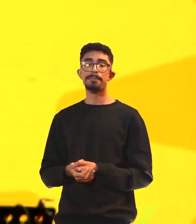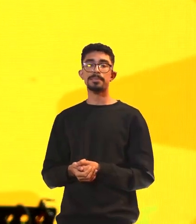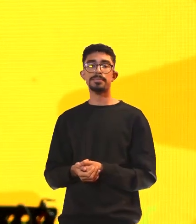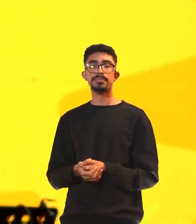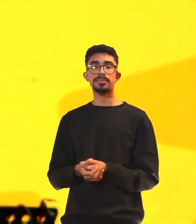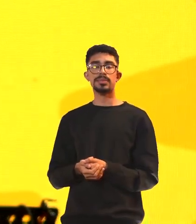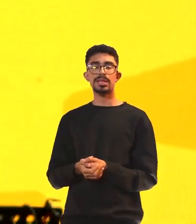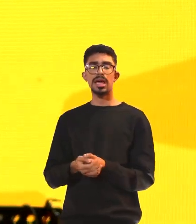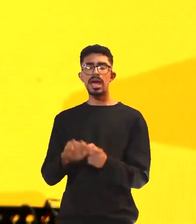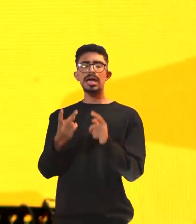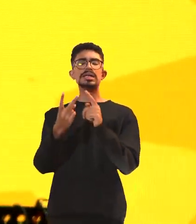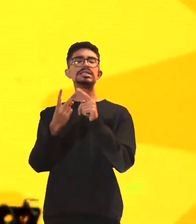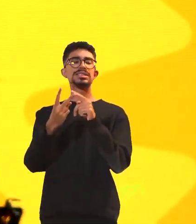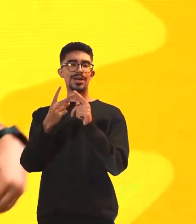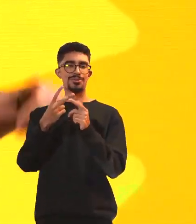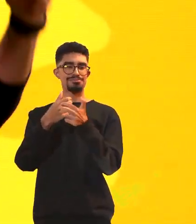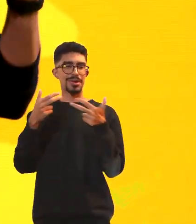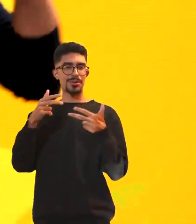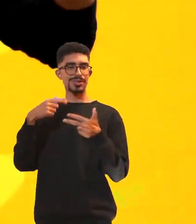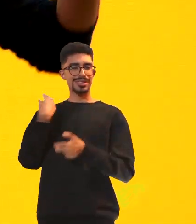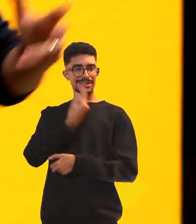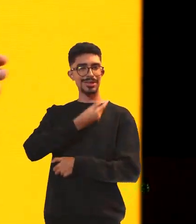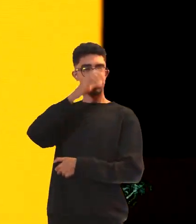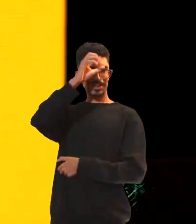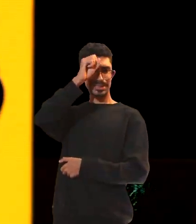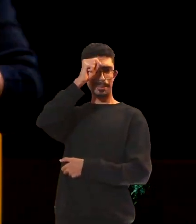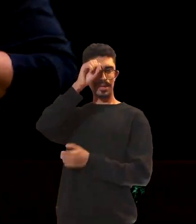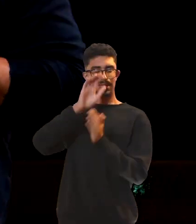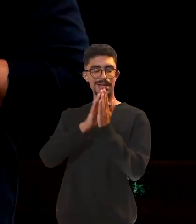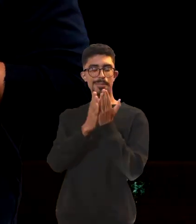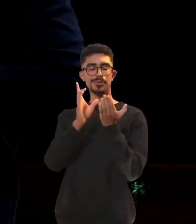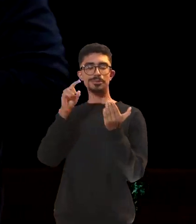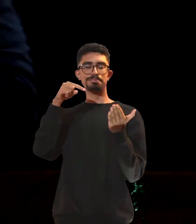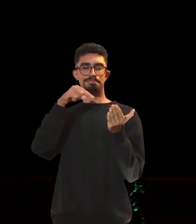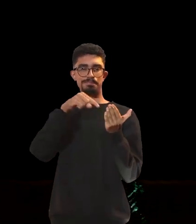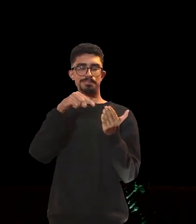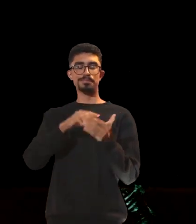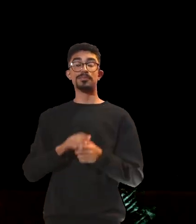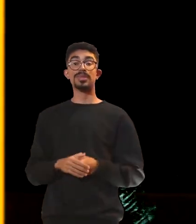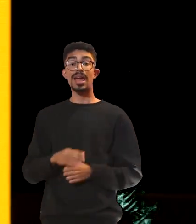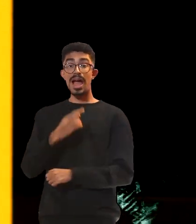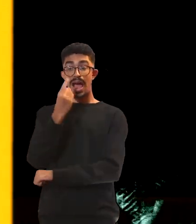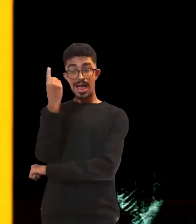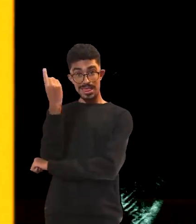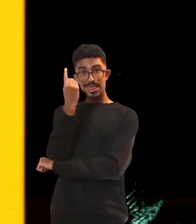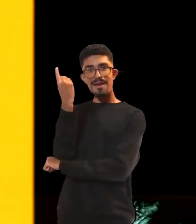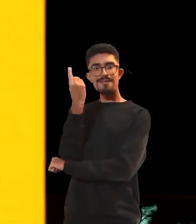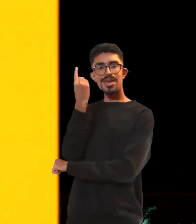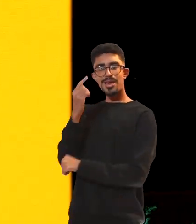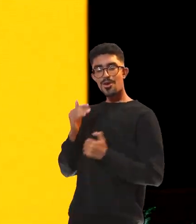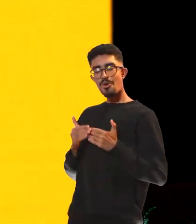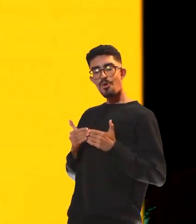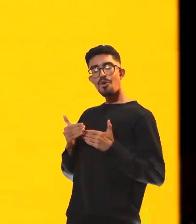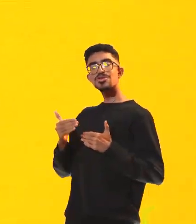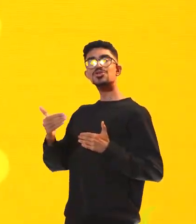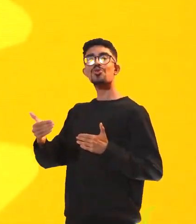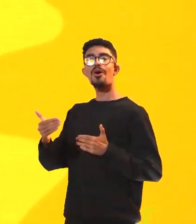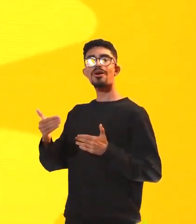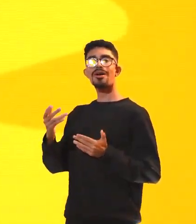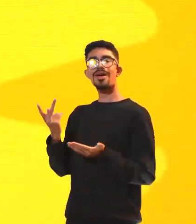gente pode tirar juntos aqui, é que Davi insistiu no erro. E a gente é muito parecido.